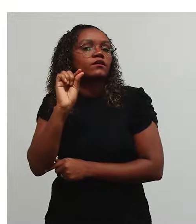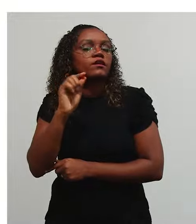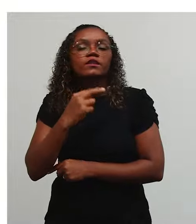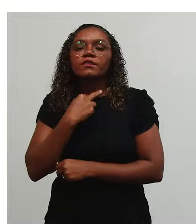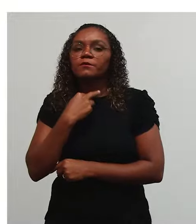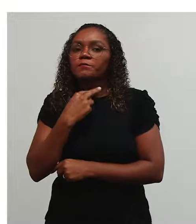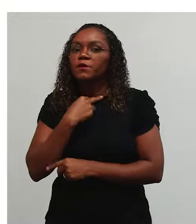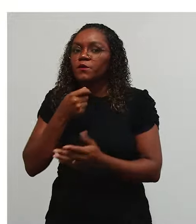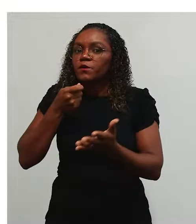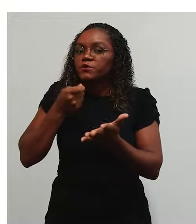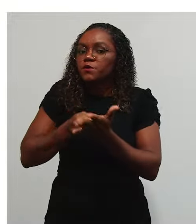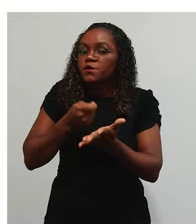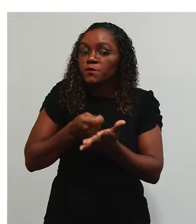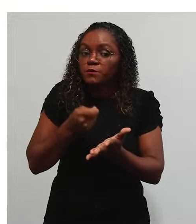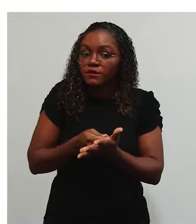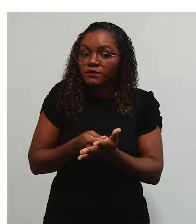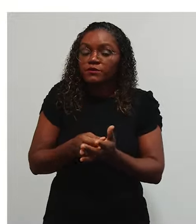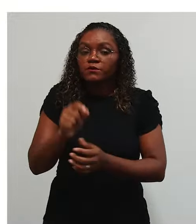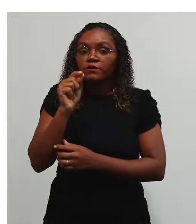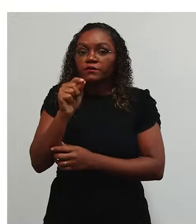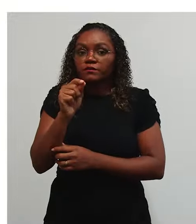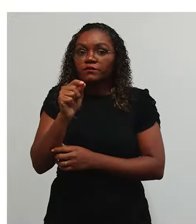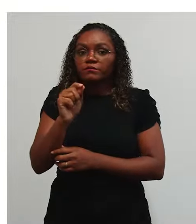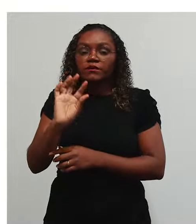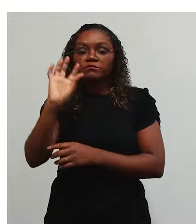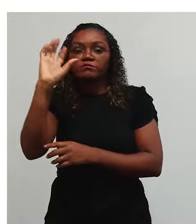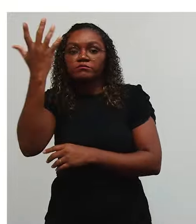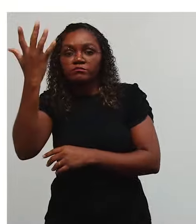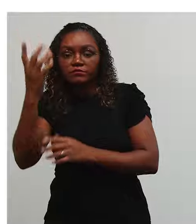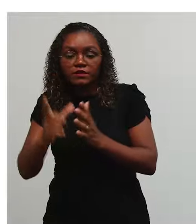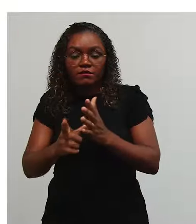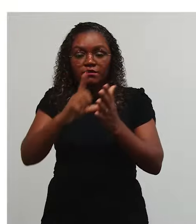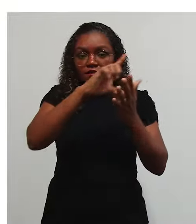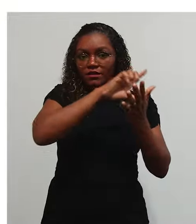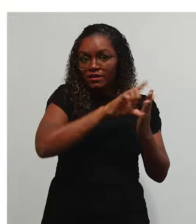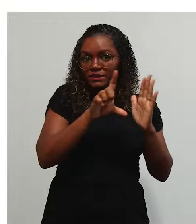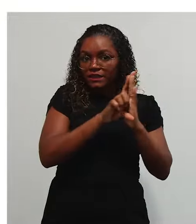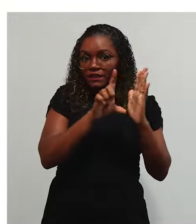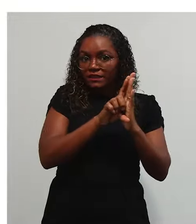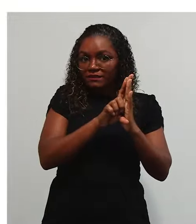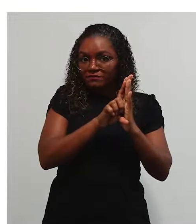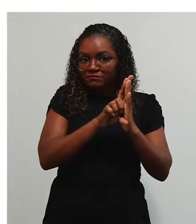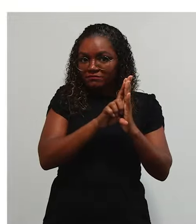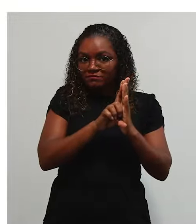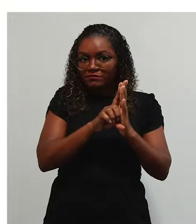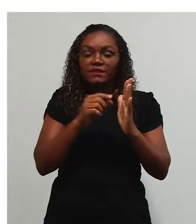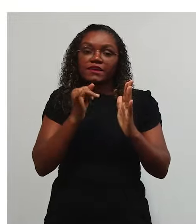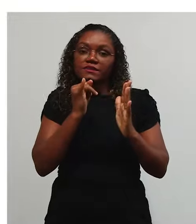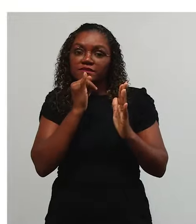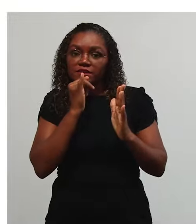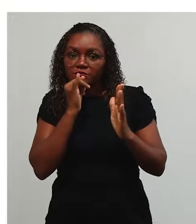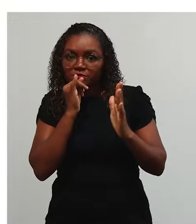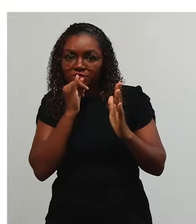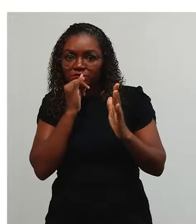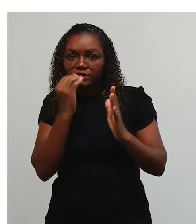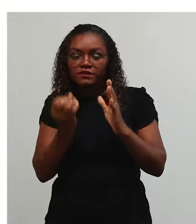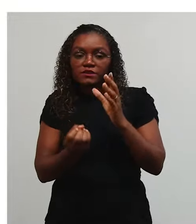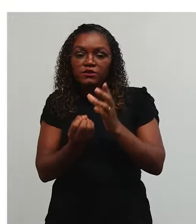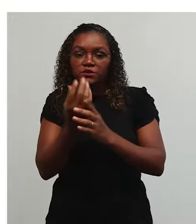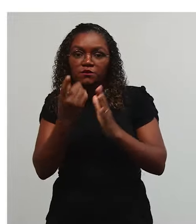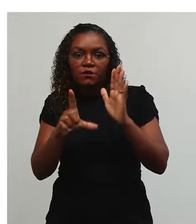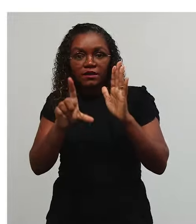tributo em relação aos fatos geradores ocorridos antes do início da vigência da lei que houver instituído ou